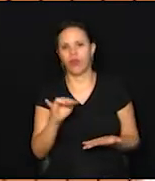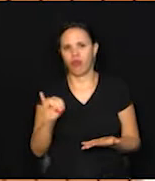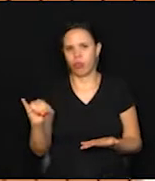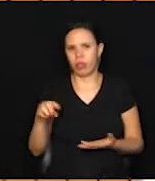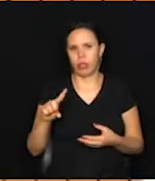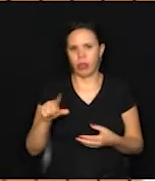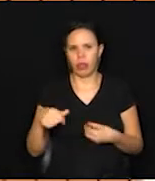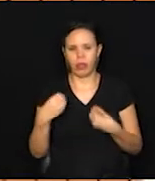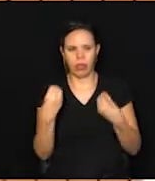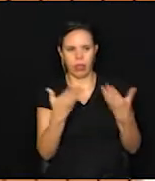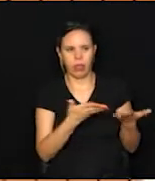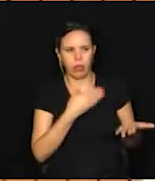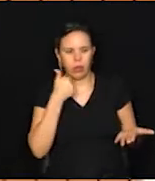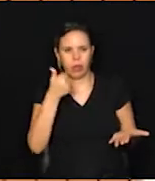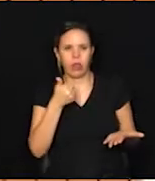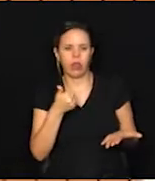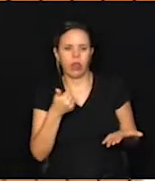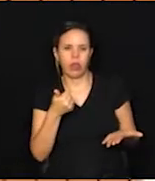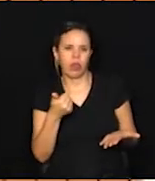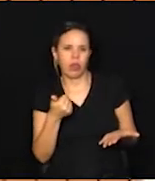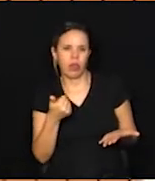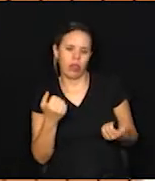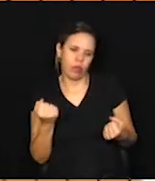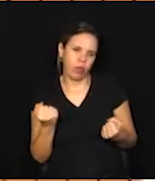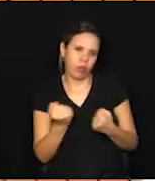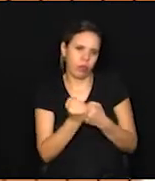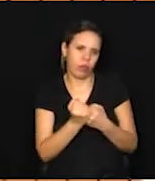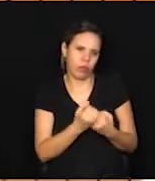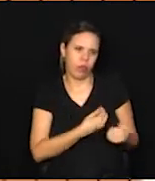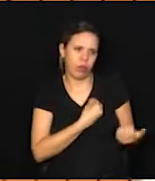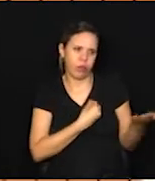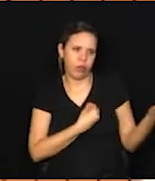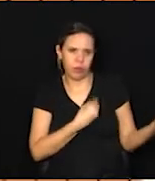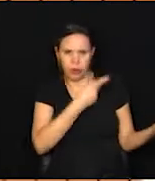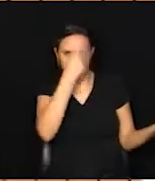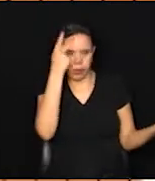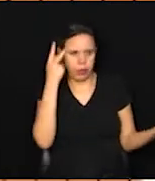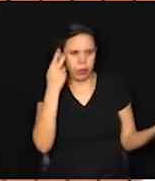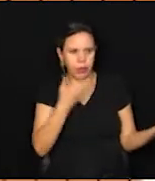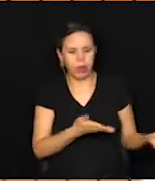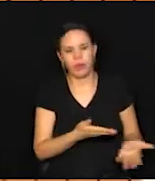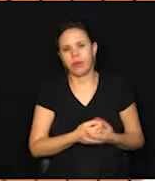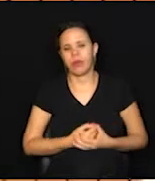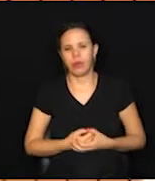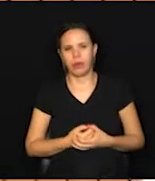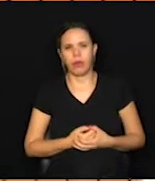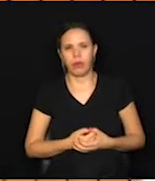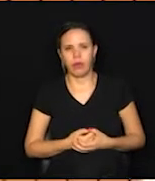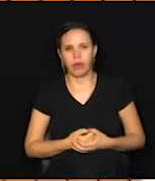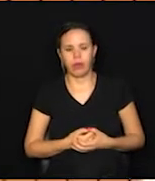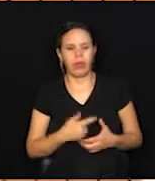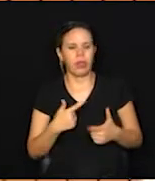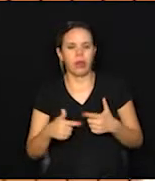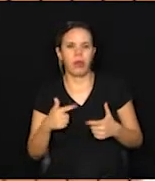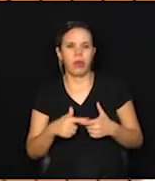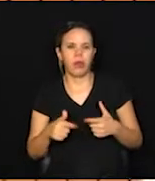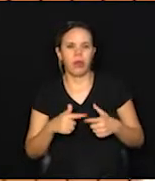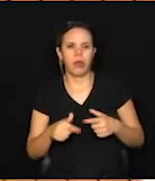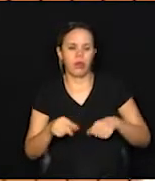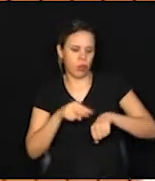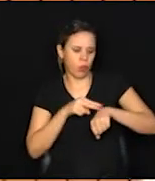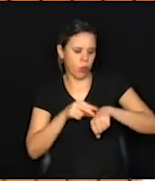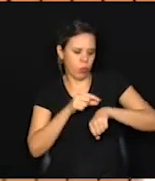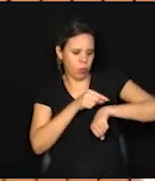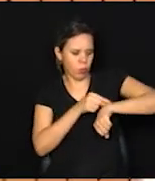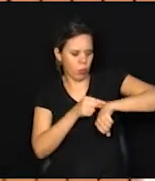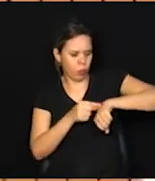trazia uma melhora do quadro, ele dava um suporte à vida dessa pessoa. quadros de trombose que poderiam ser